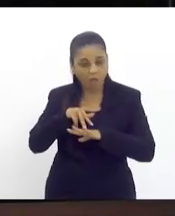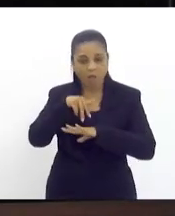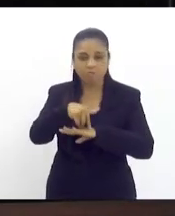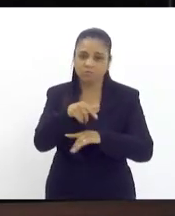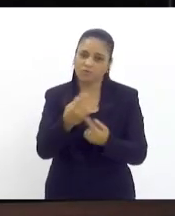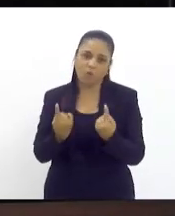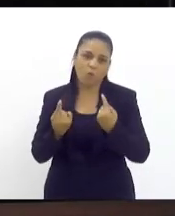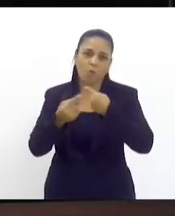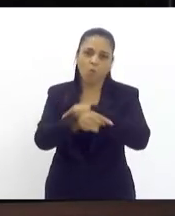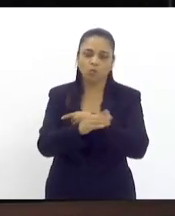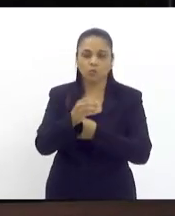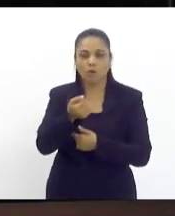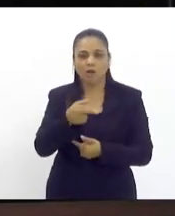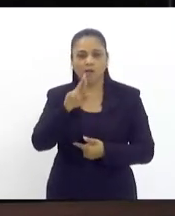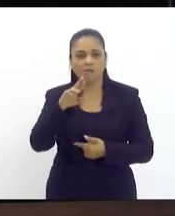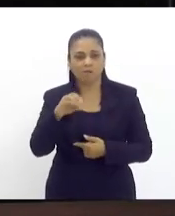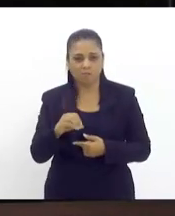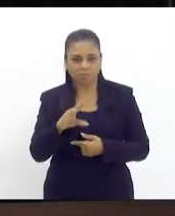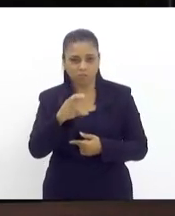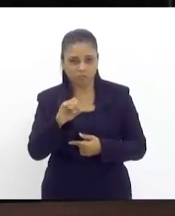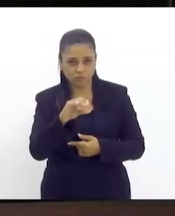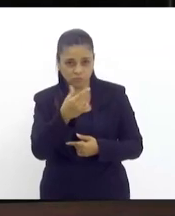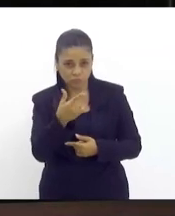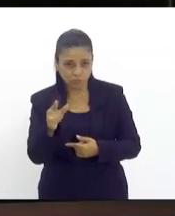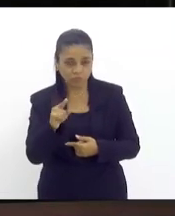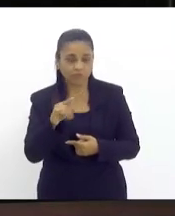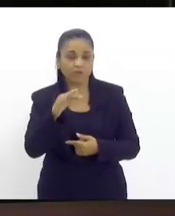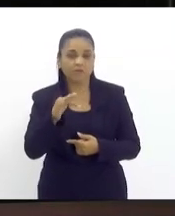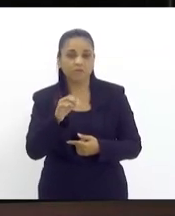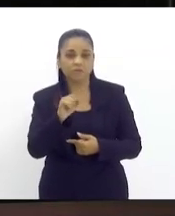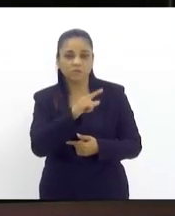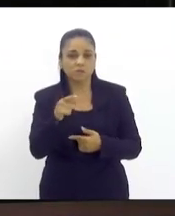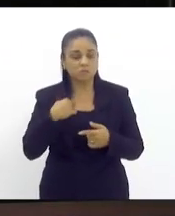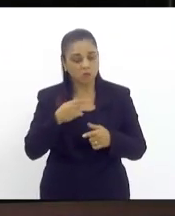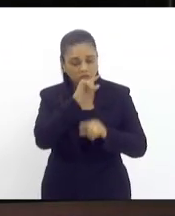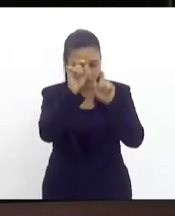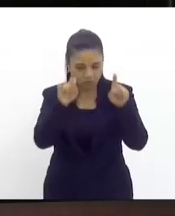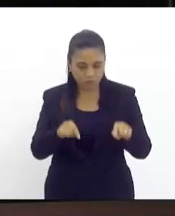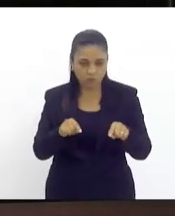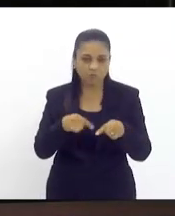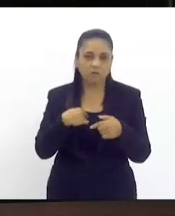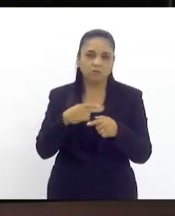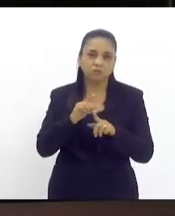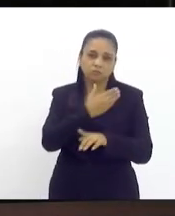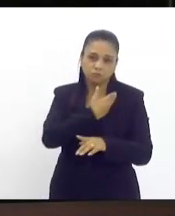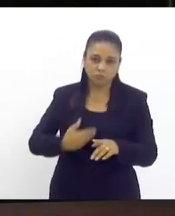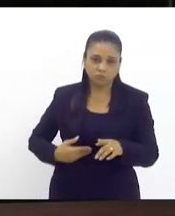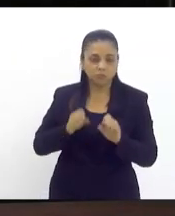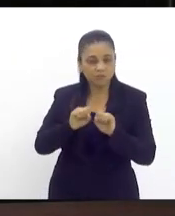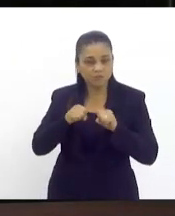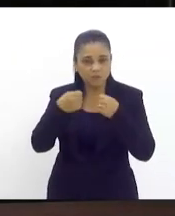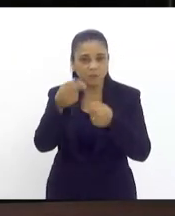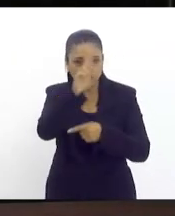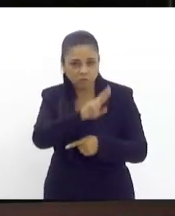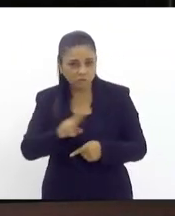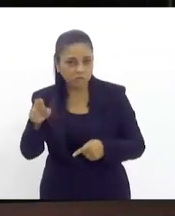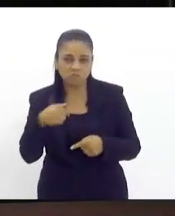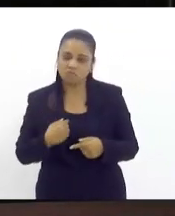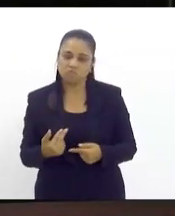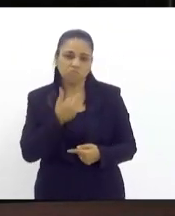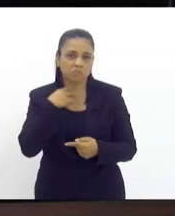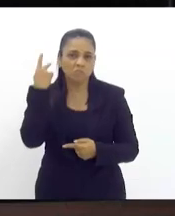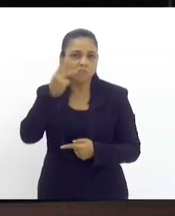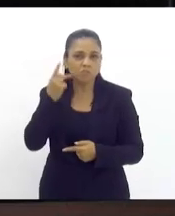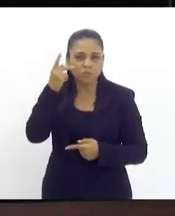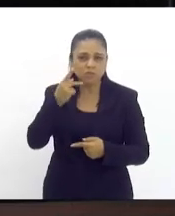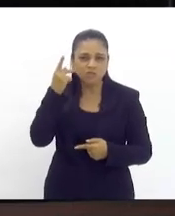acabou fiscal nós que somos servidores públicos nós que defendemos aos universidades não podemos ter uma política de austeridade